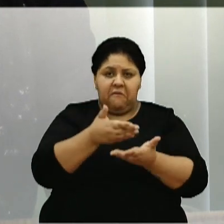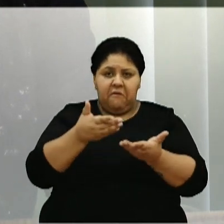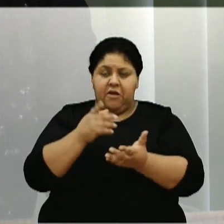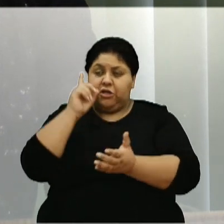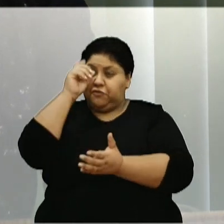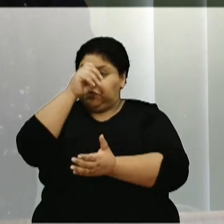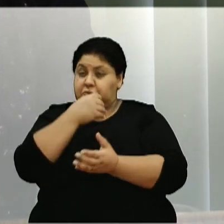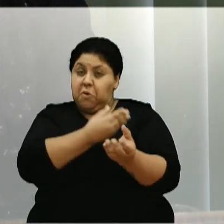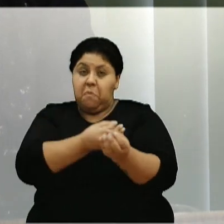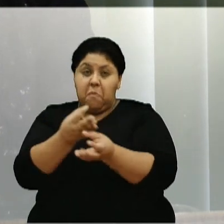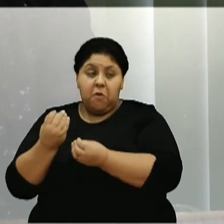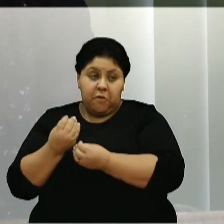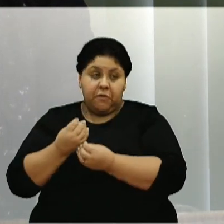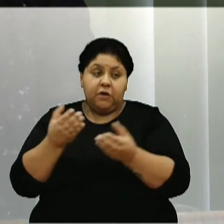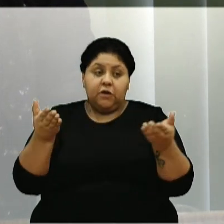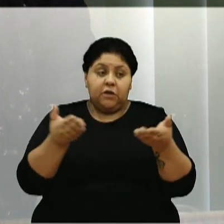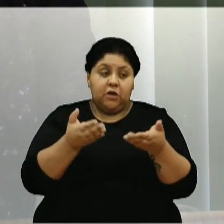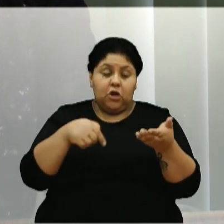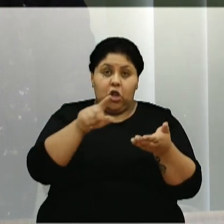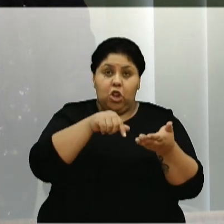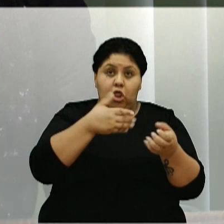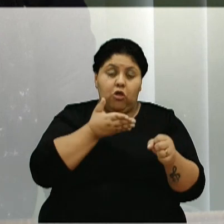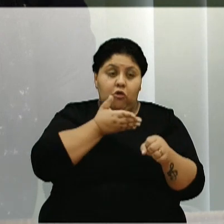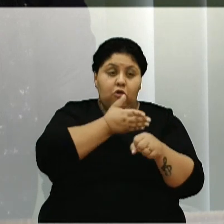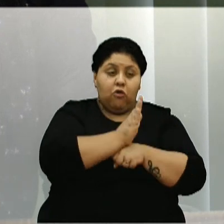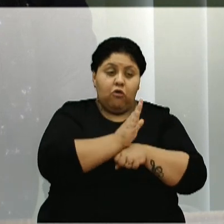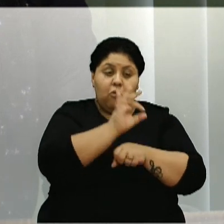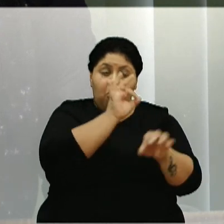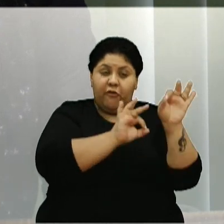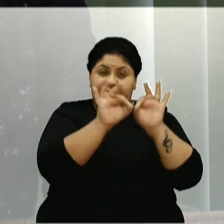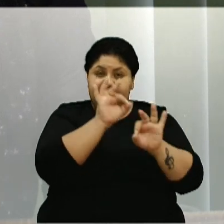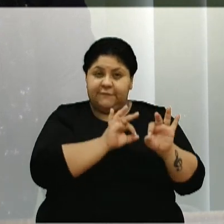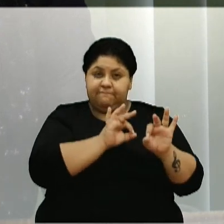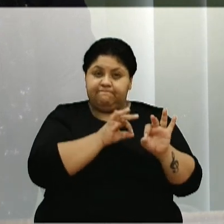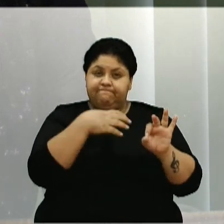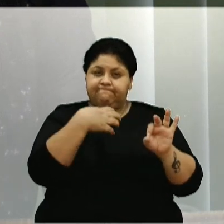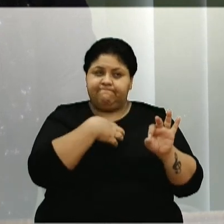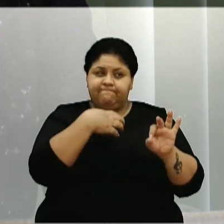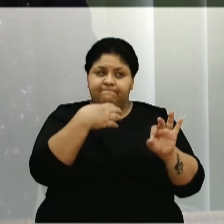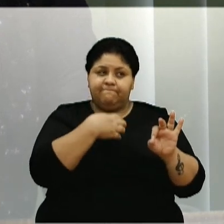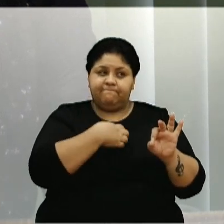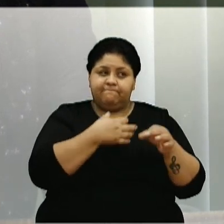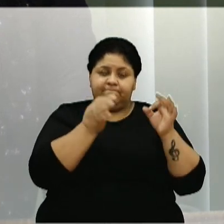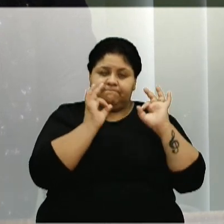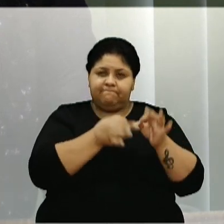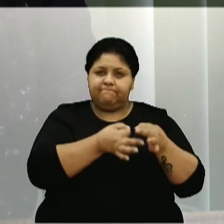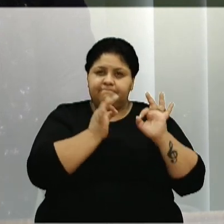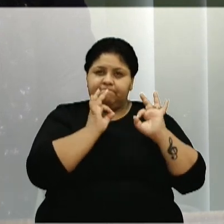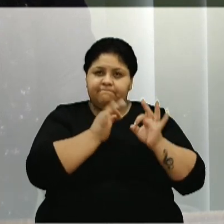muito. Agora nós aproveitamos modernizar isso de uma forma